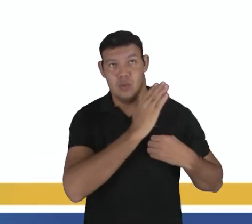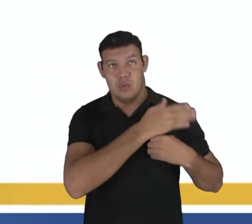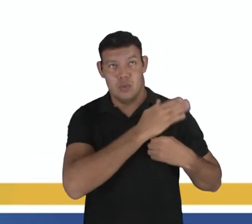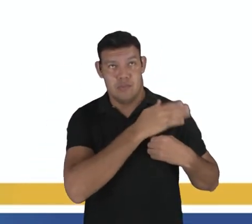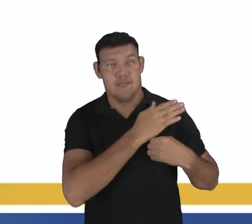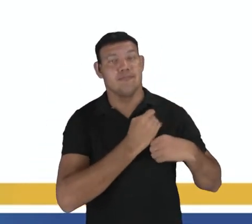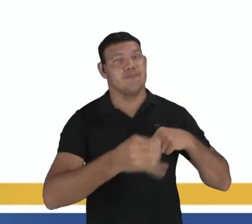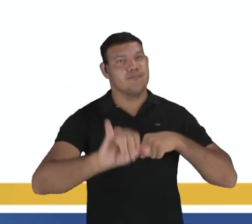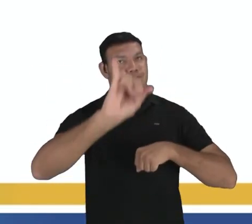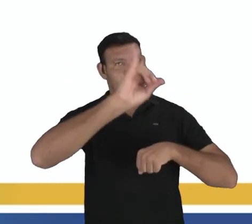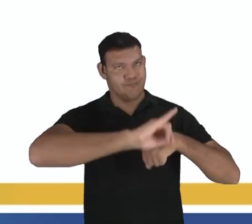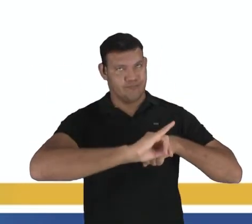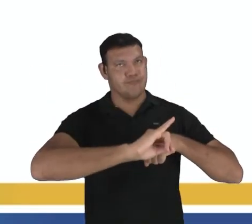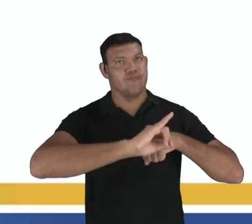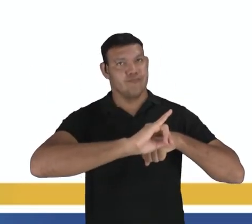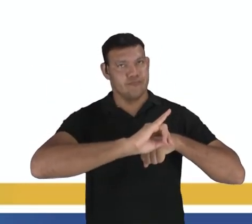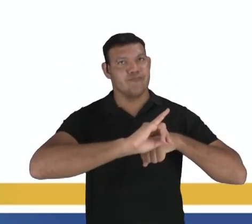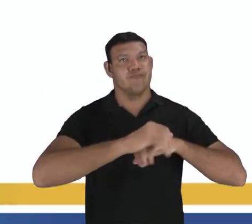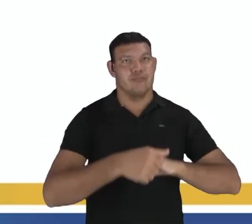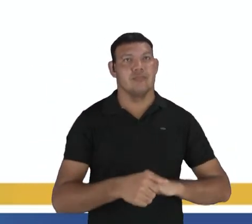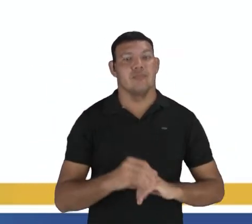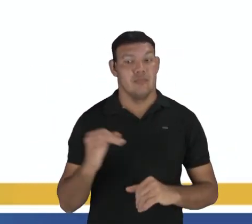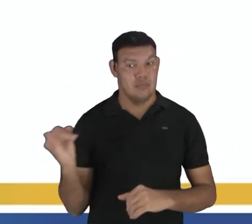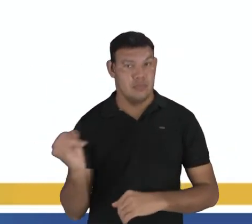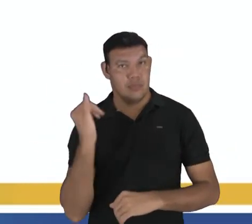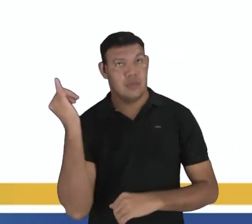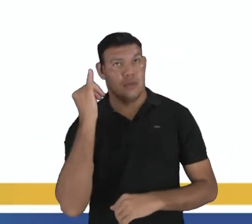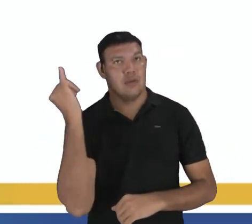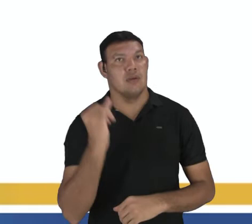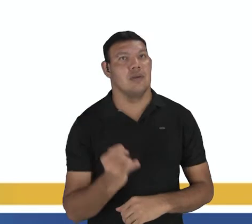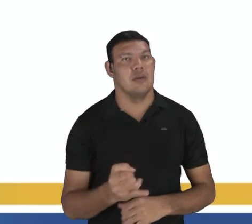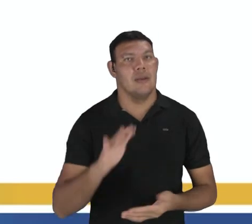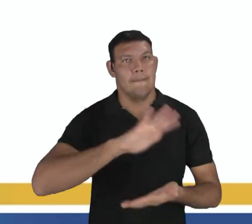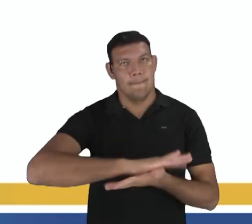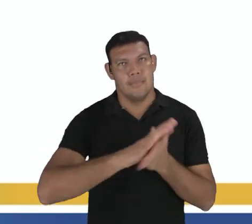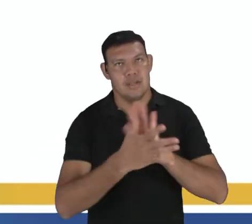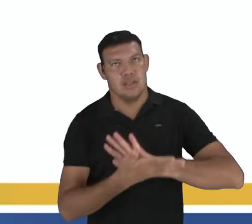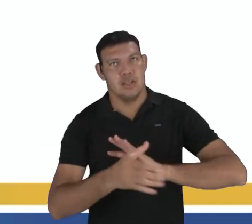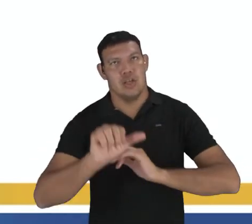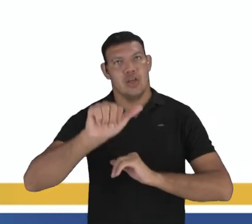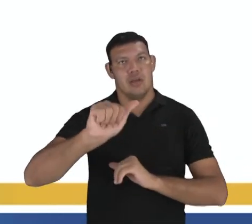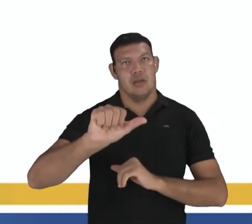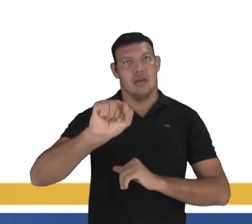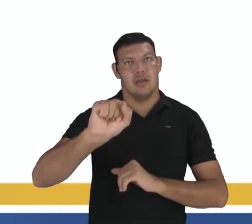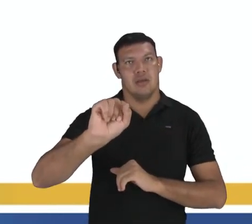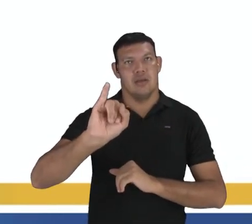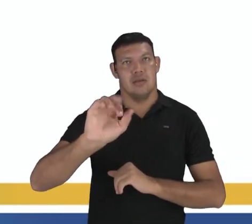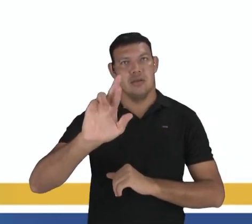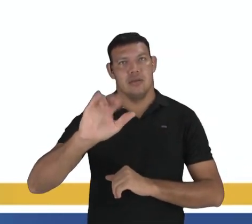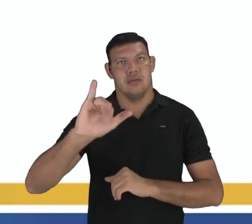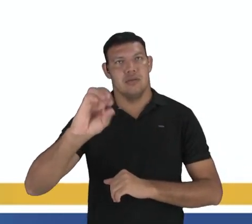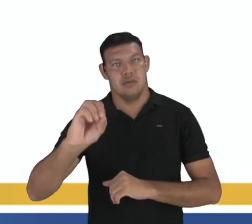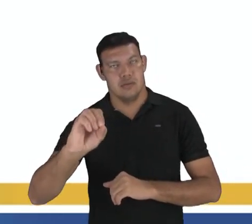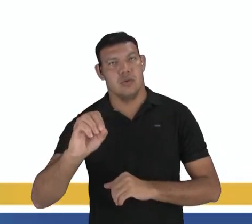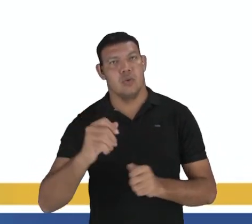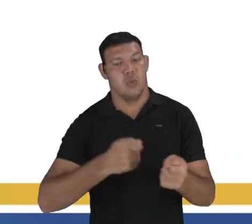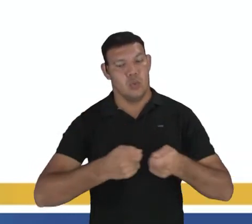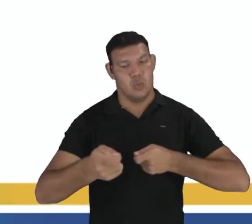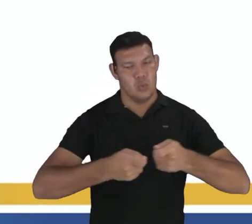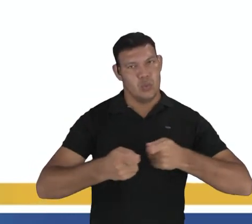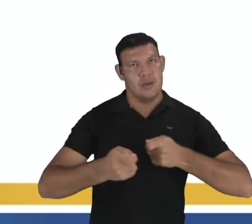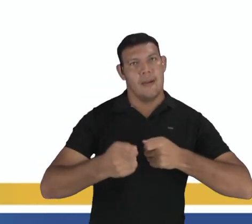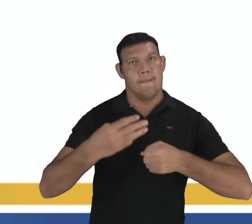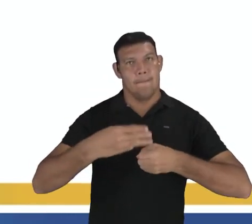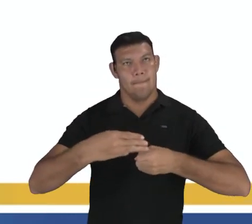a capital, né? Com a destruição, então, dos assírios, né, os caldeus se aproveitaram para dominar, então, a Mesopotâmia. E